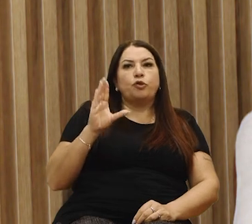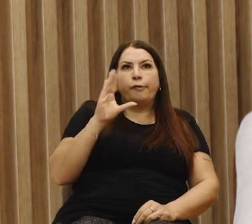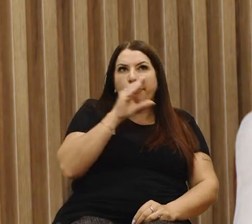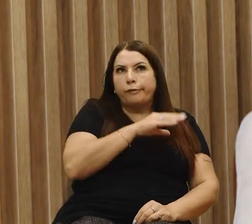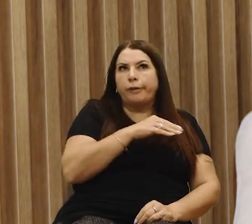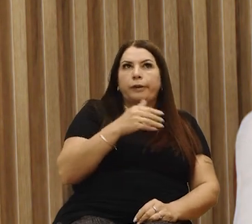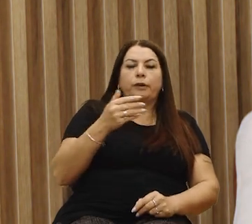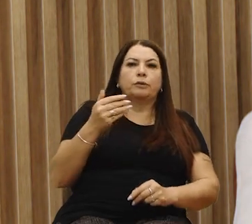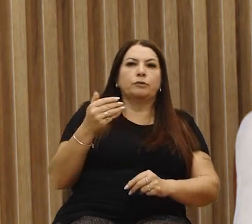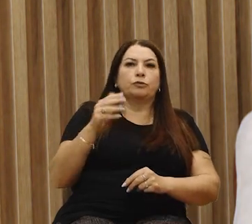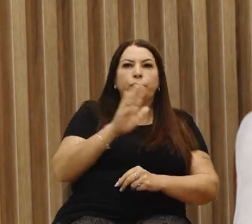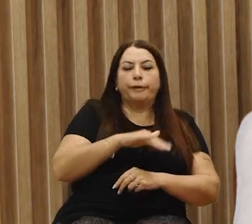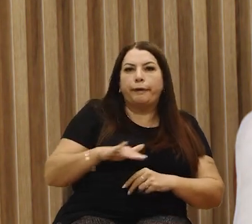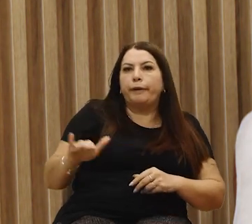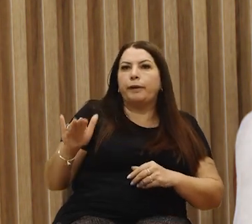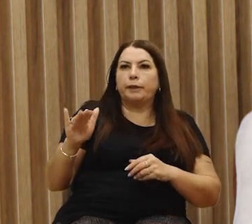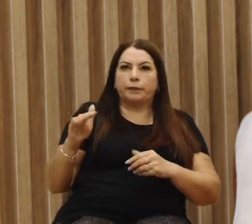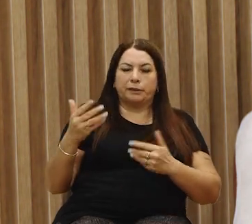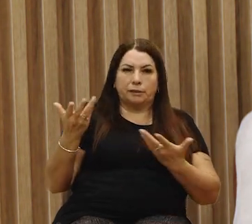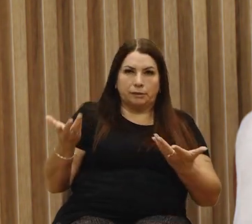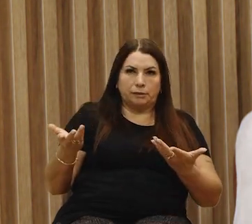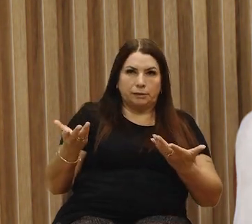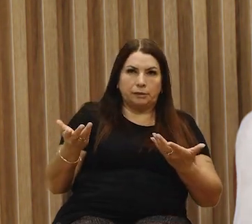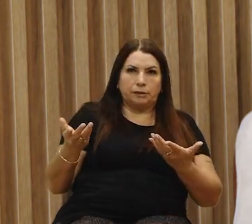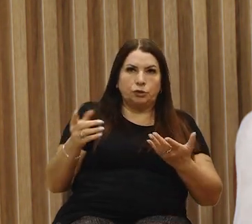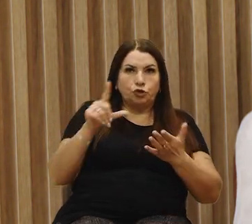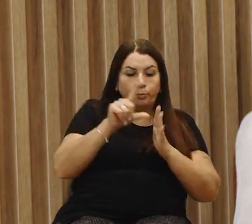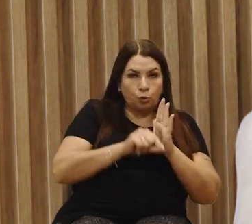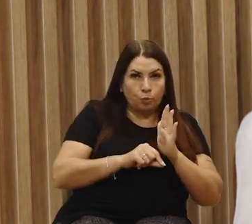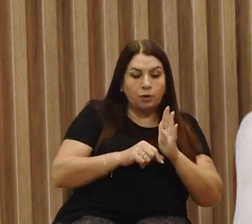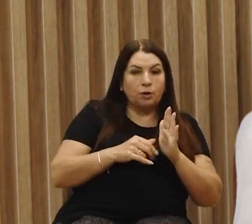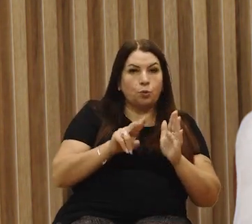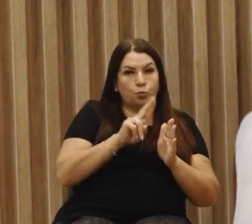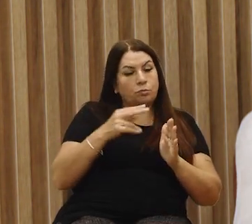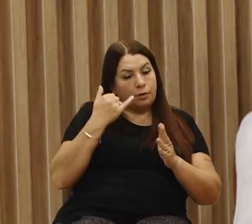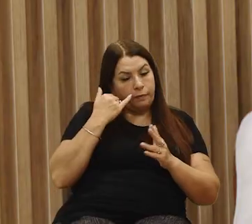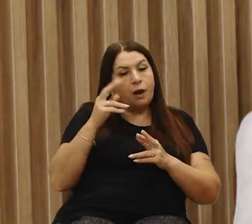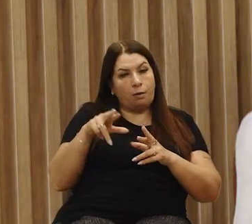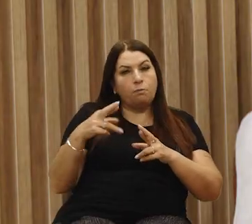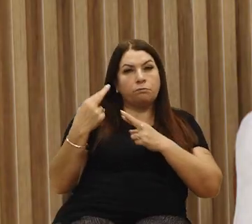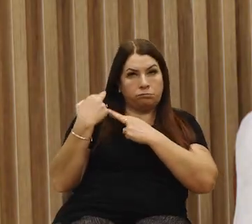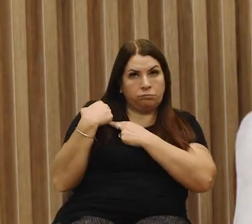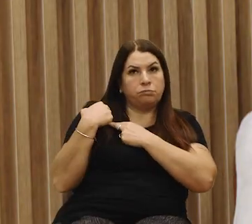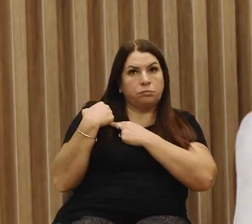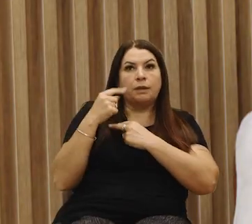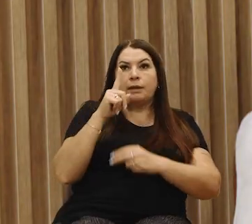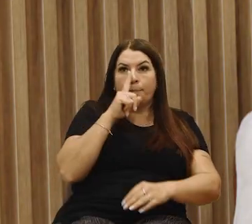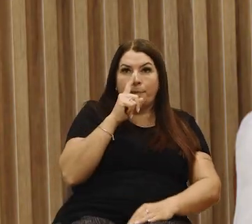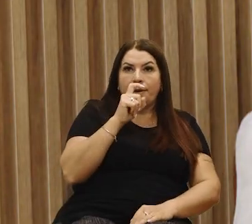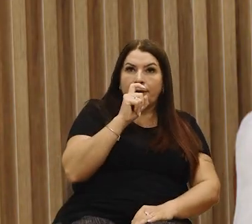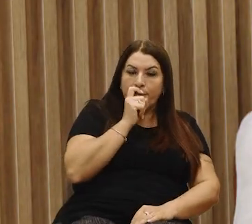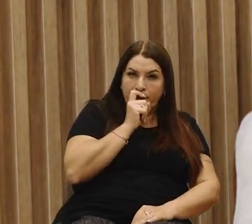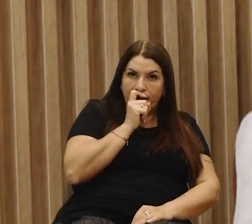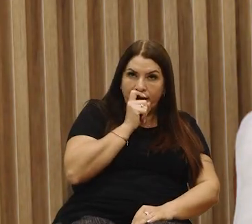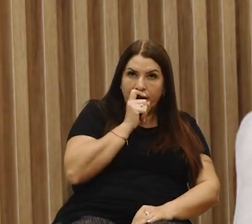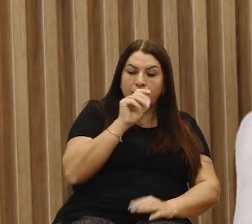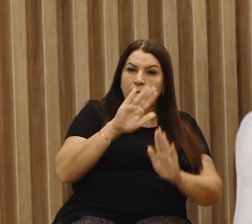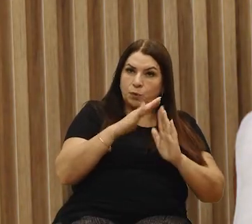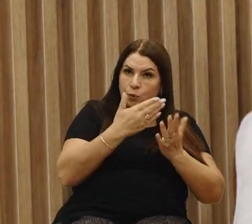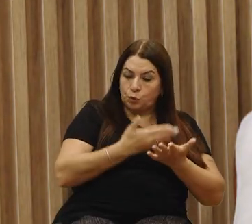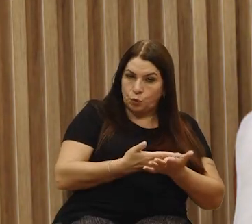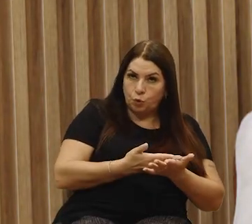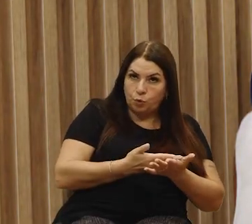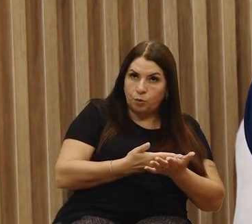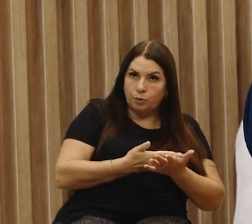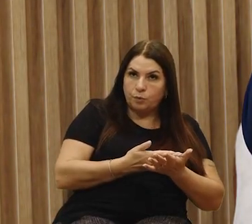adolescentes, de crianças, diminuir essa parte de telas. É uma responsabilidade dos pais, das